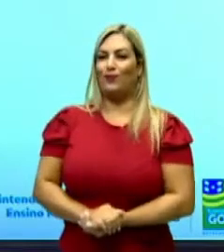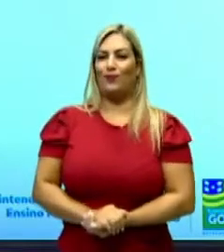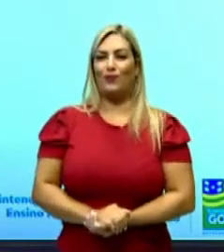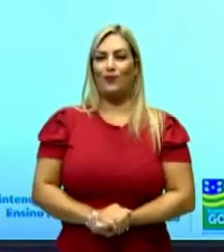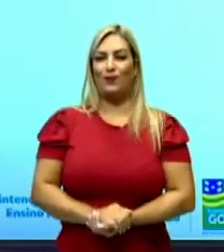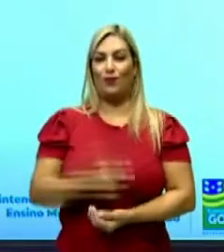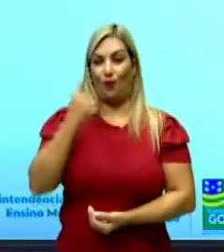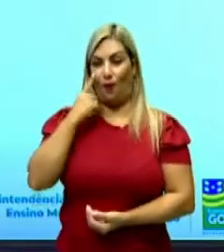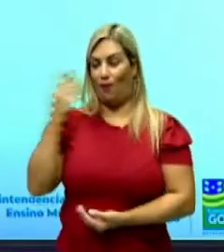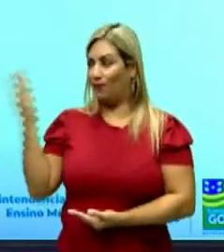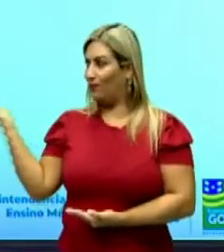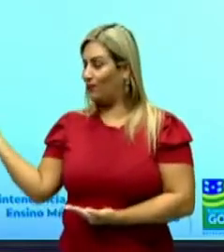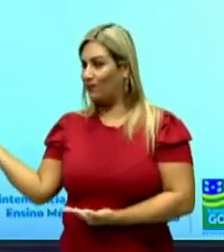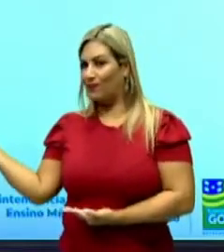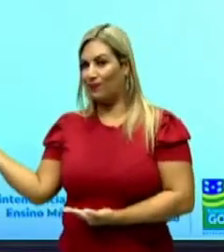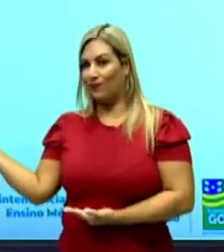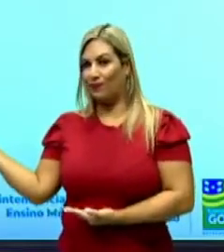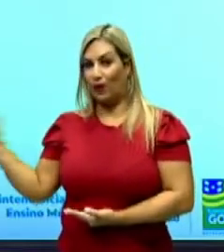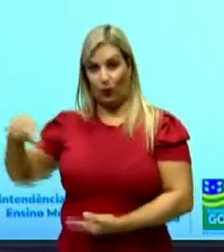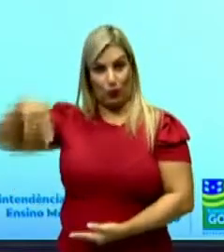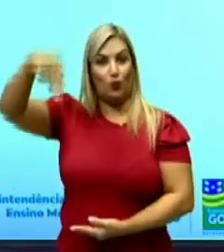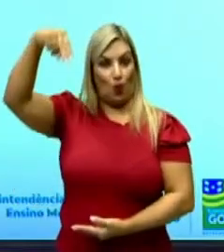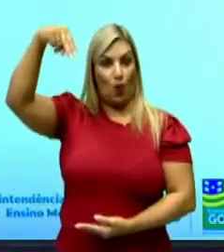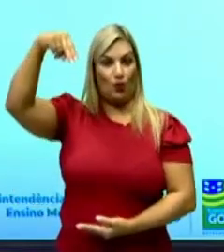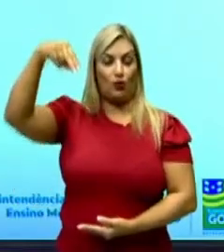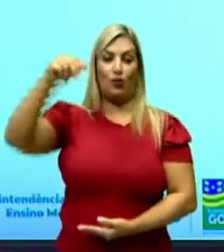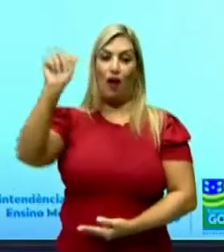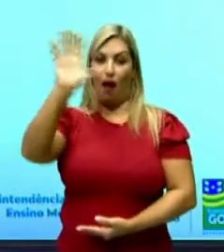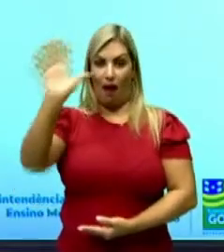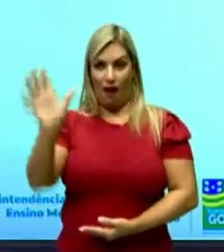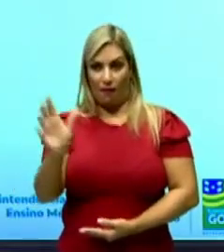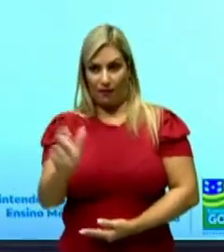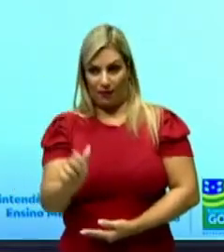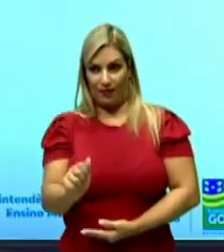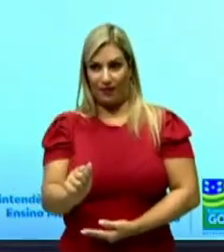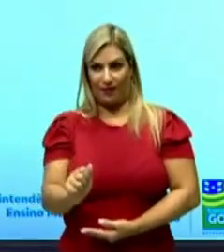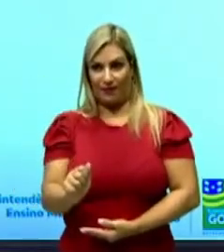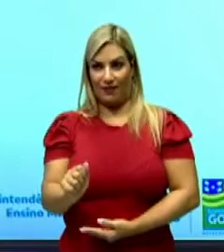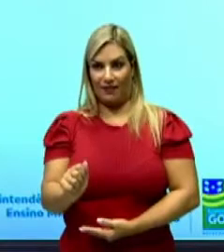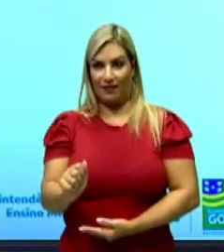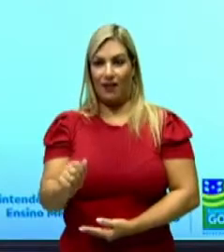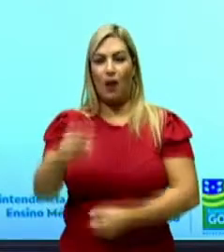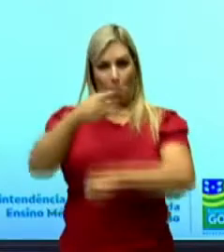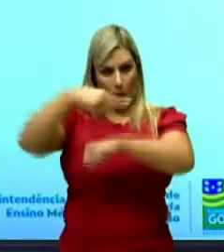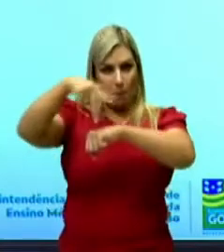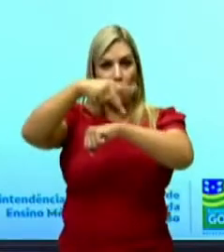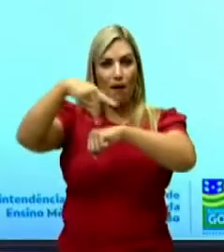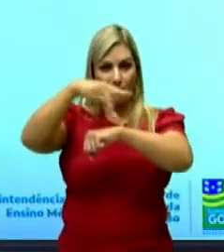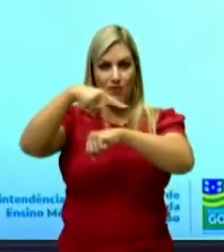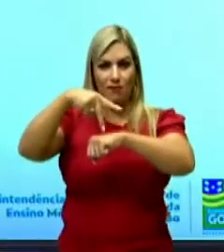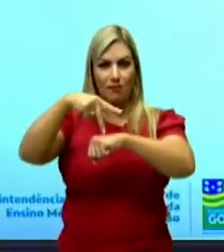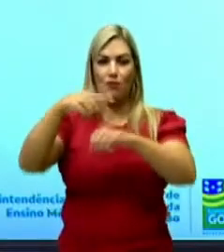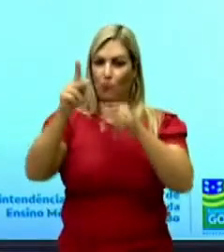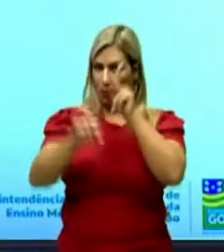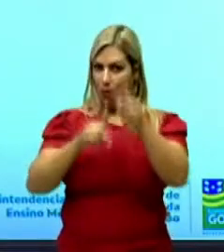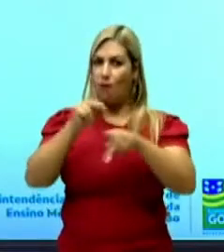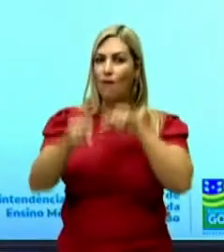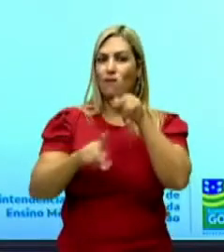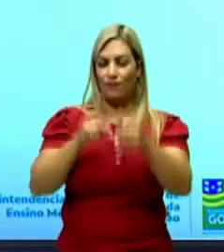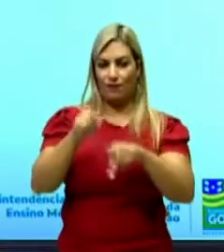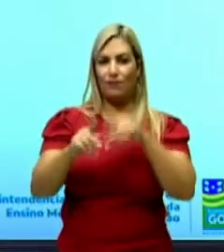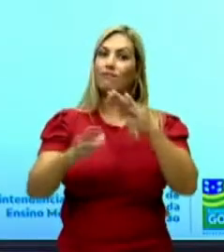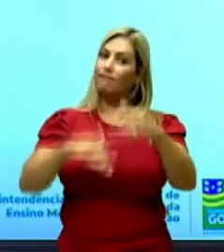egito antigo neto que nós chamamos de norte da áfrica né ele ele ele é um país não é uma civilização